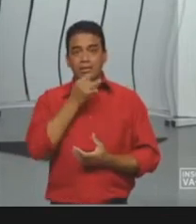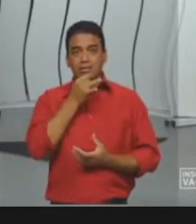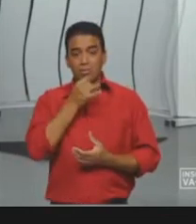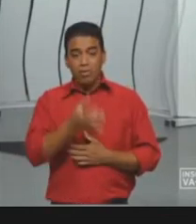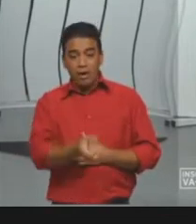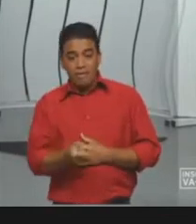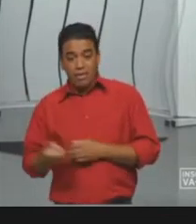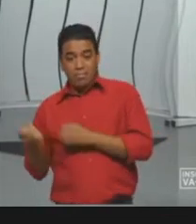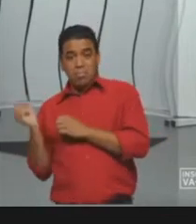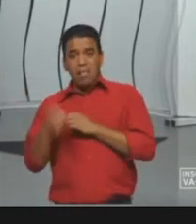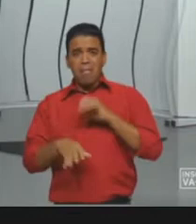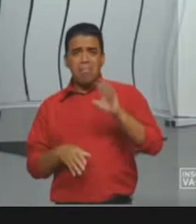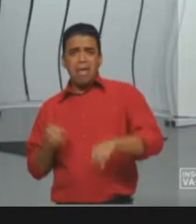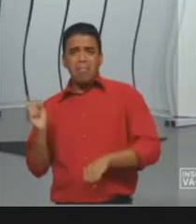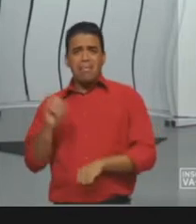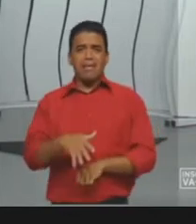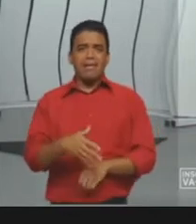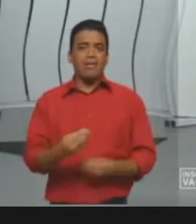gaveta lá.